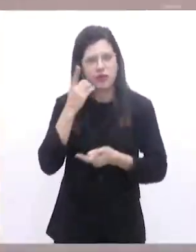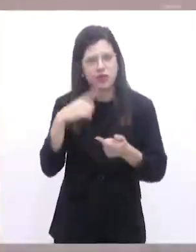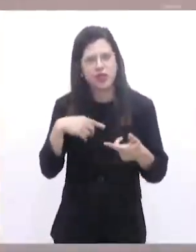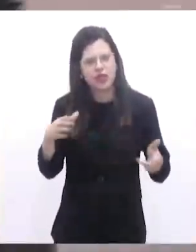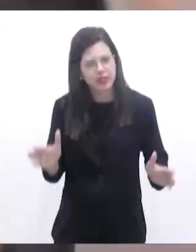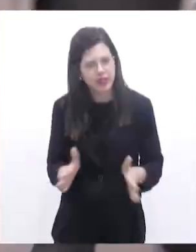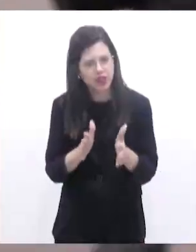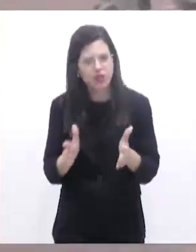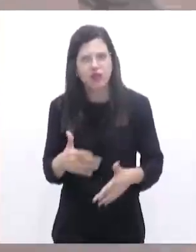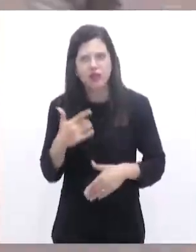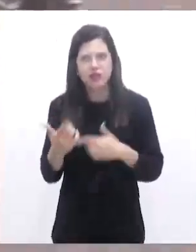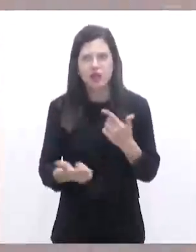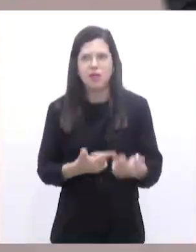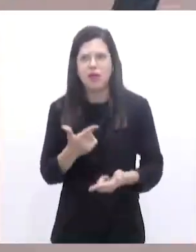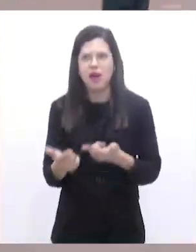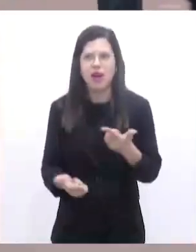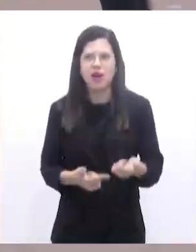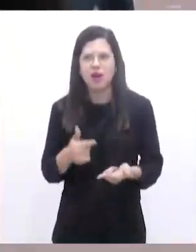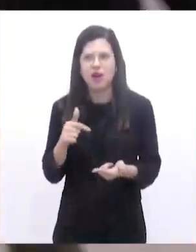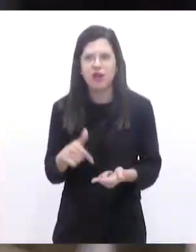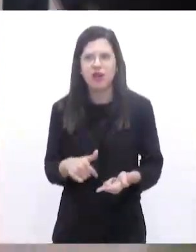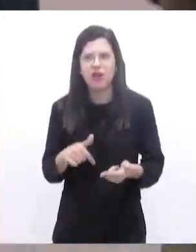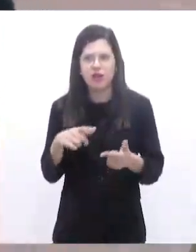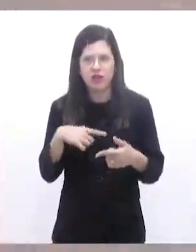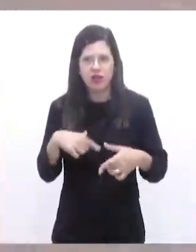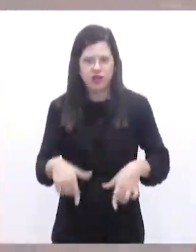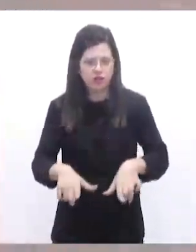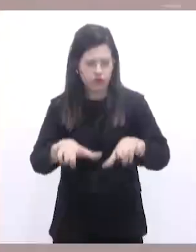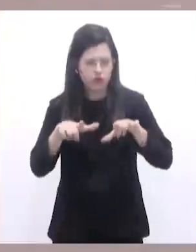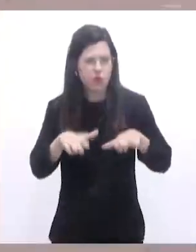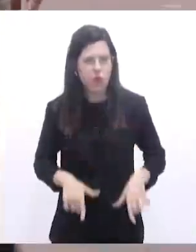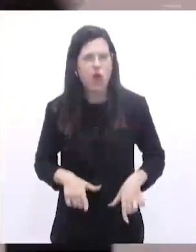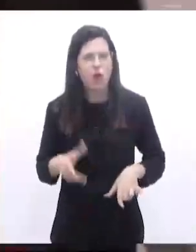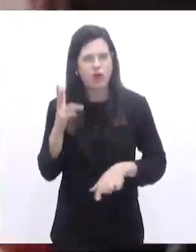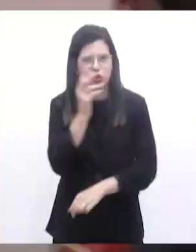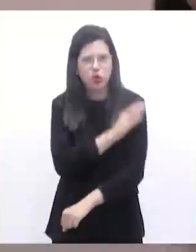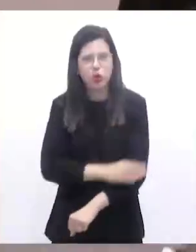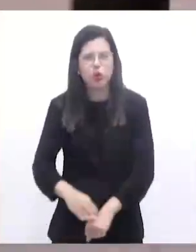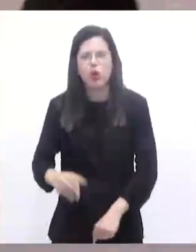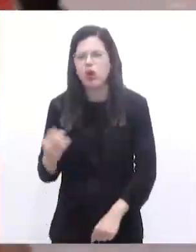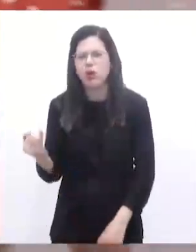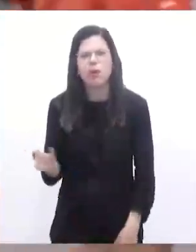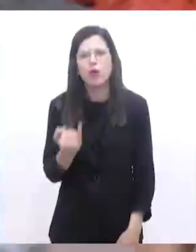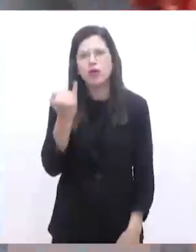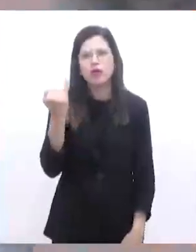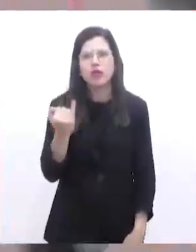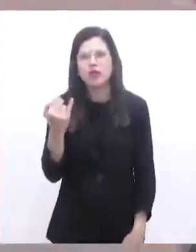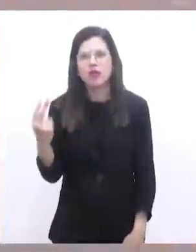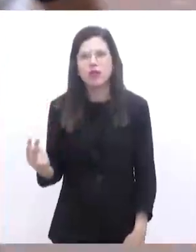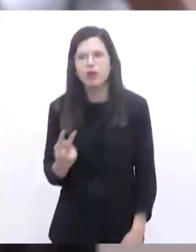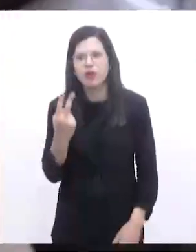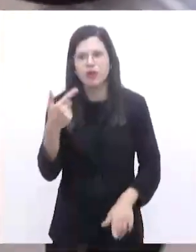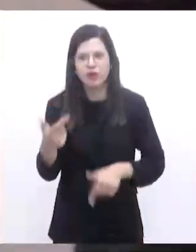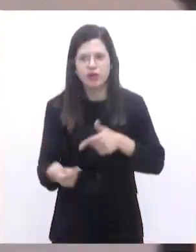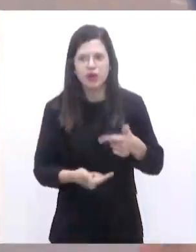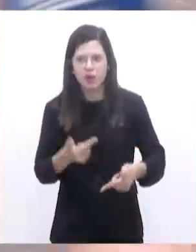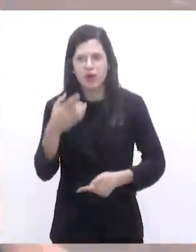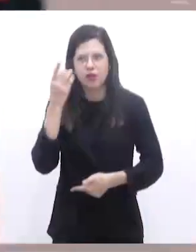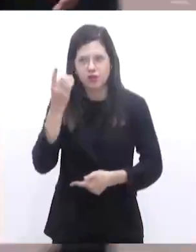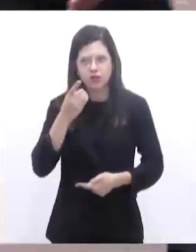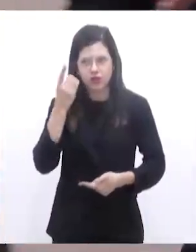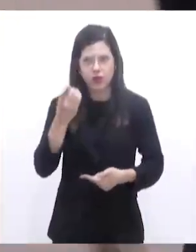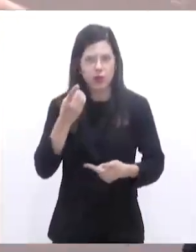esse trabalho, foi reconhecida como diploma Eloneida Instituto de Cultura. Qual a importância desse reconhecimento e do trabalho também dos parlamentares fomentando cada vez mais a